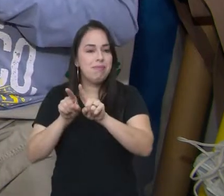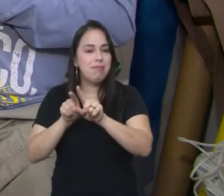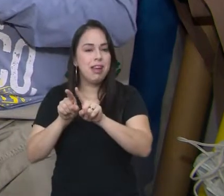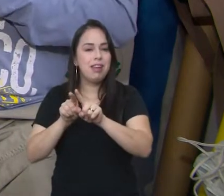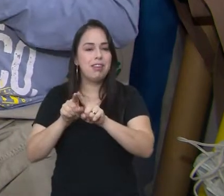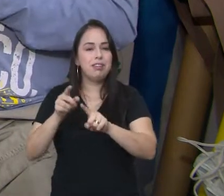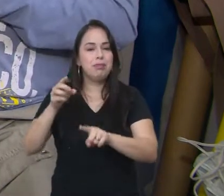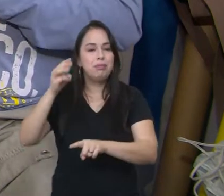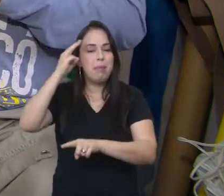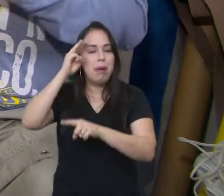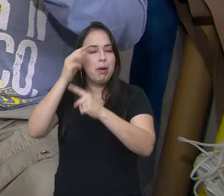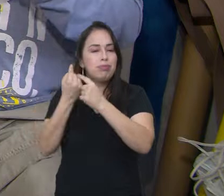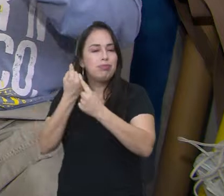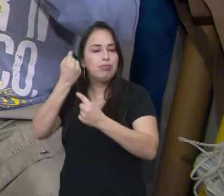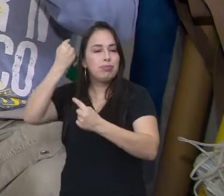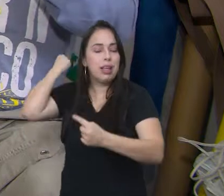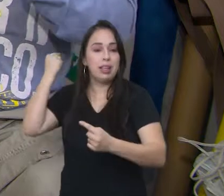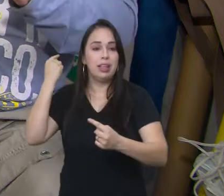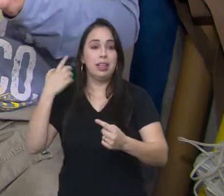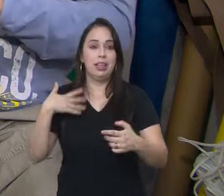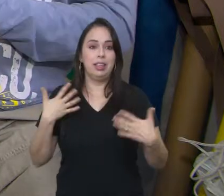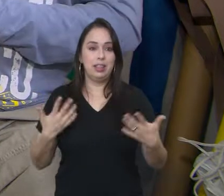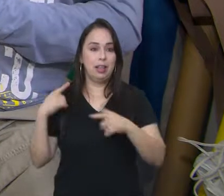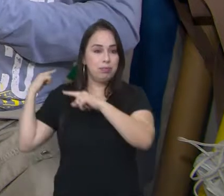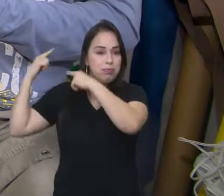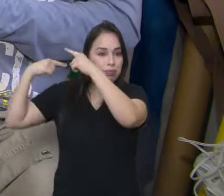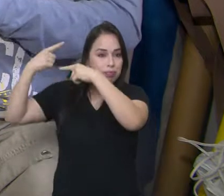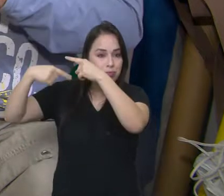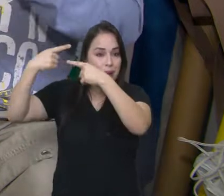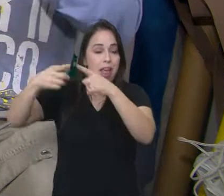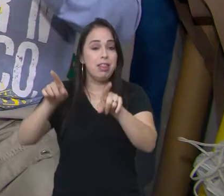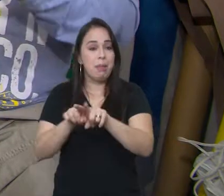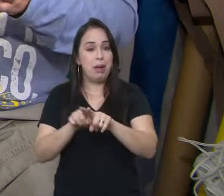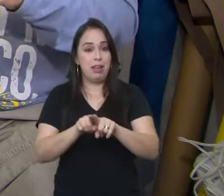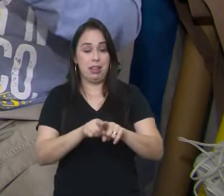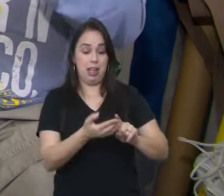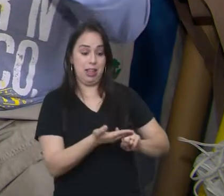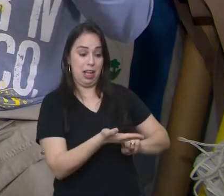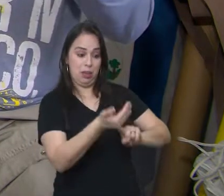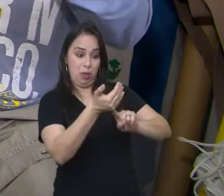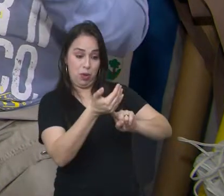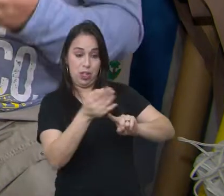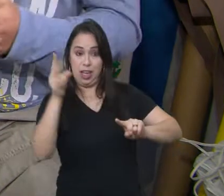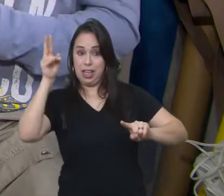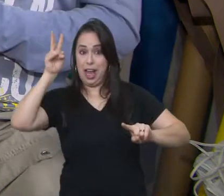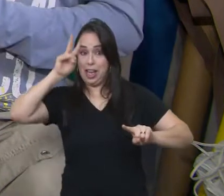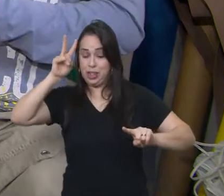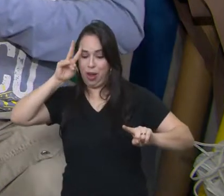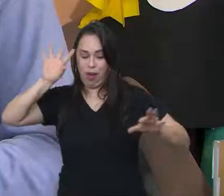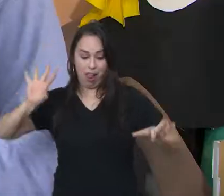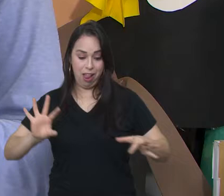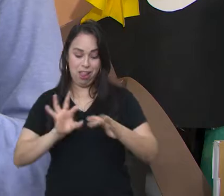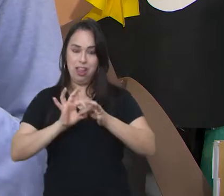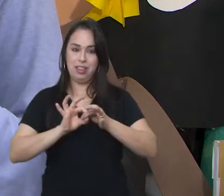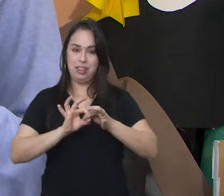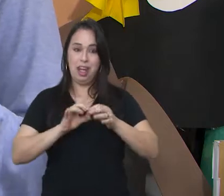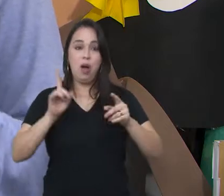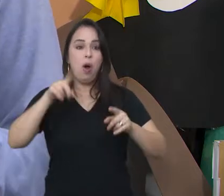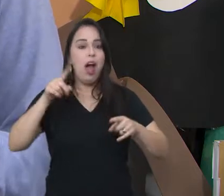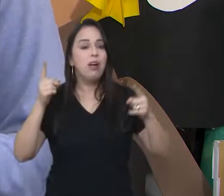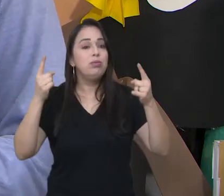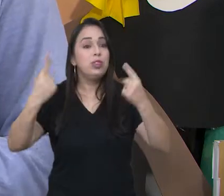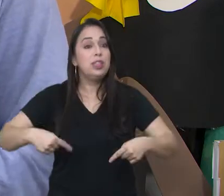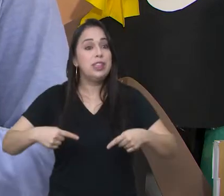então eu trabalho isso junto na história via tecnologia. Então tem o meu canal, tem lá minhas histórias. O desafio